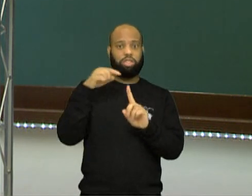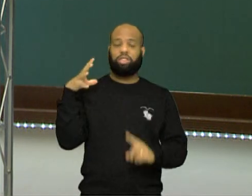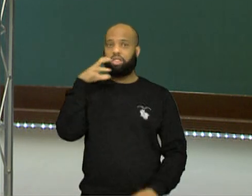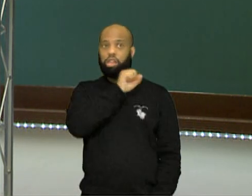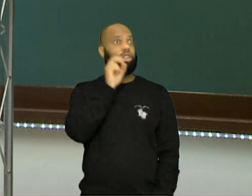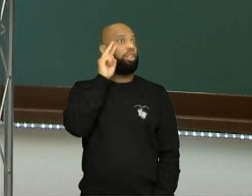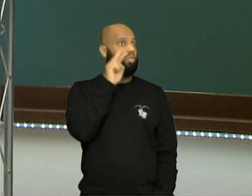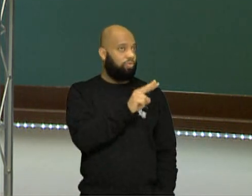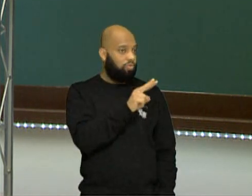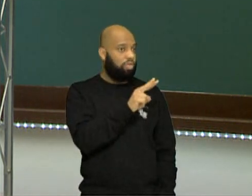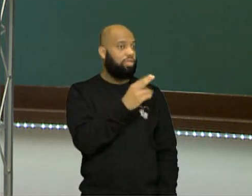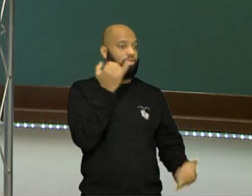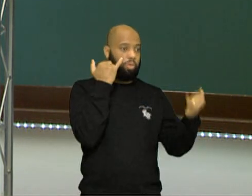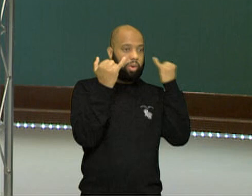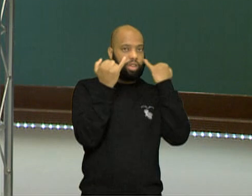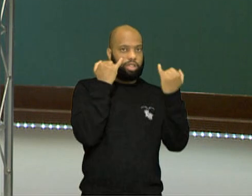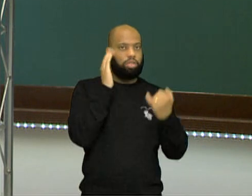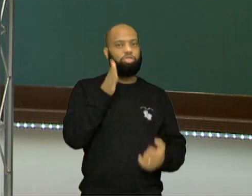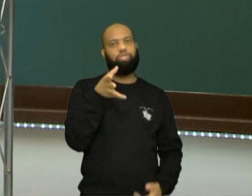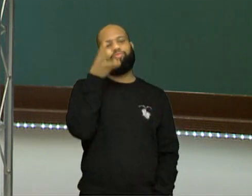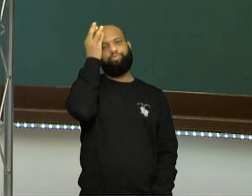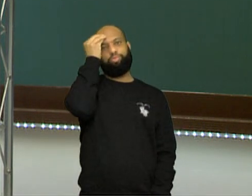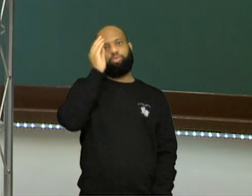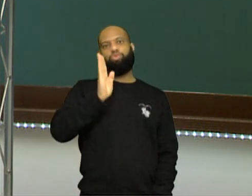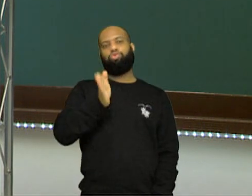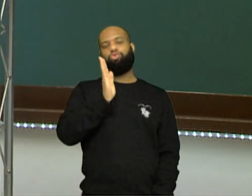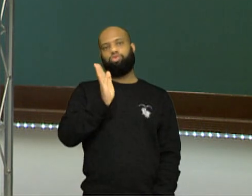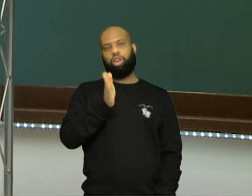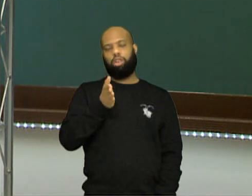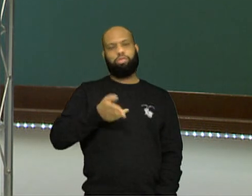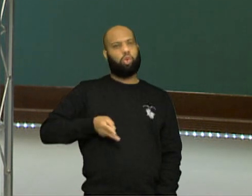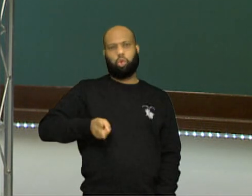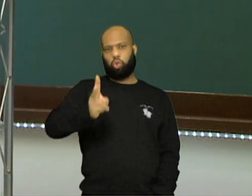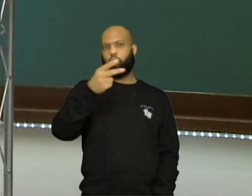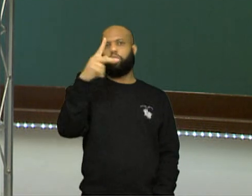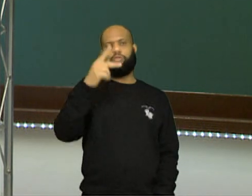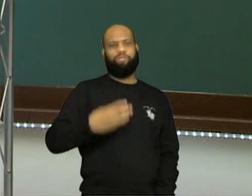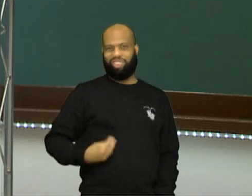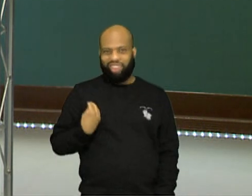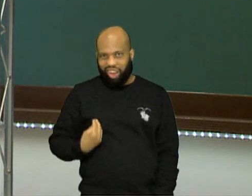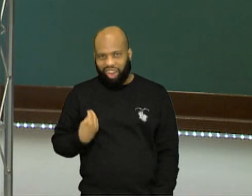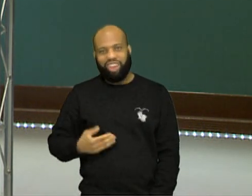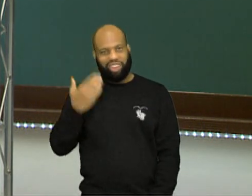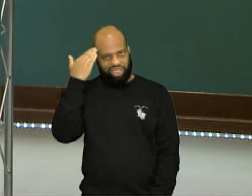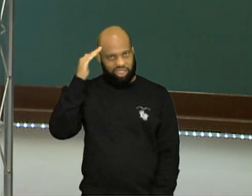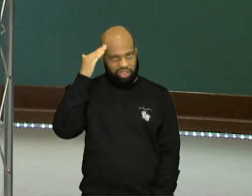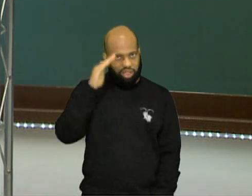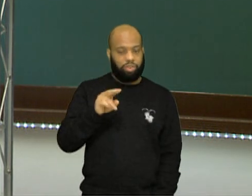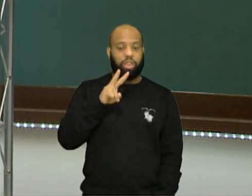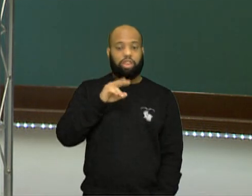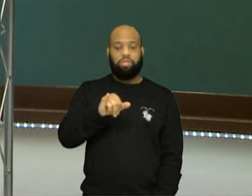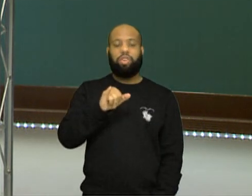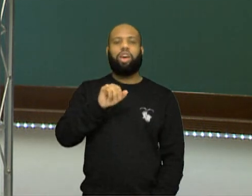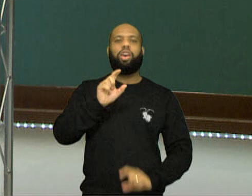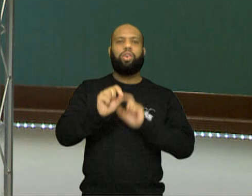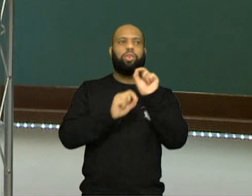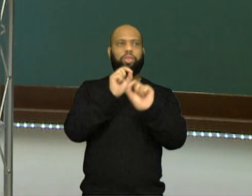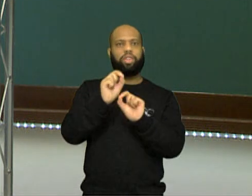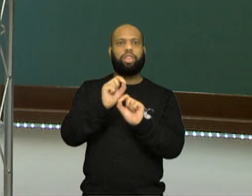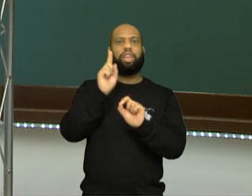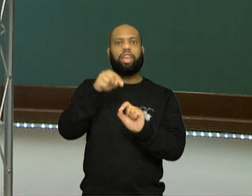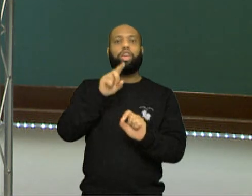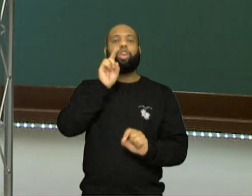olho, veja o slogan, veja a campanha e segue. É? Ele vai dar, é parte apenas de